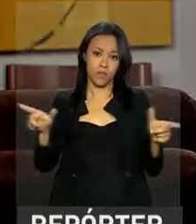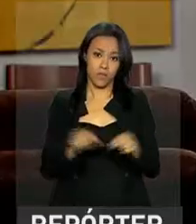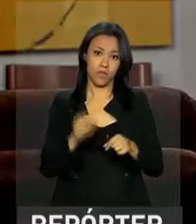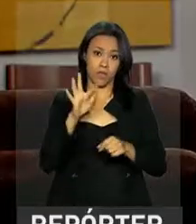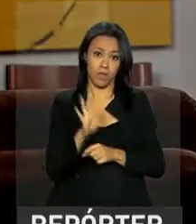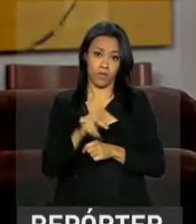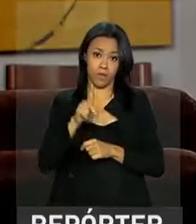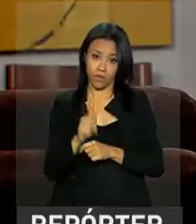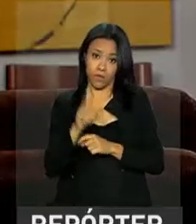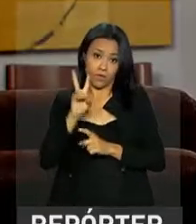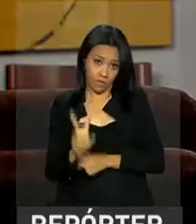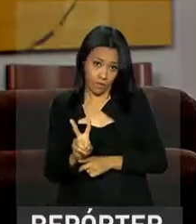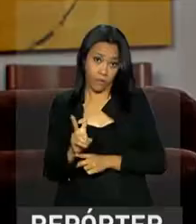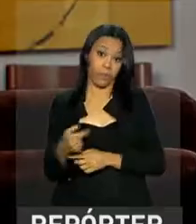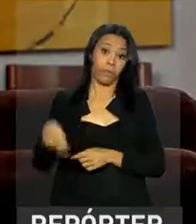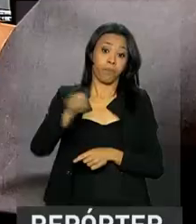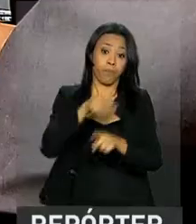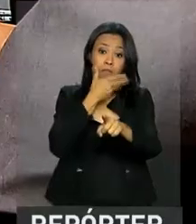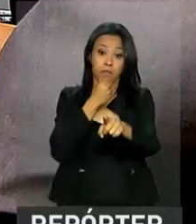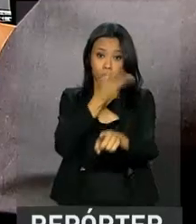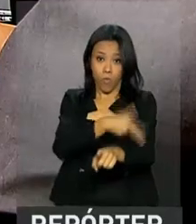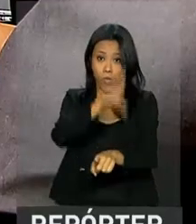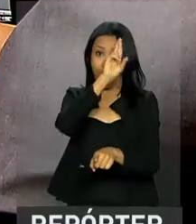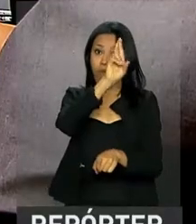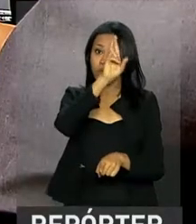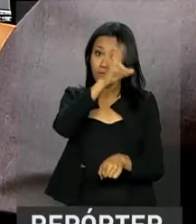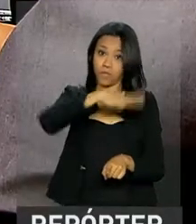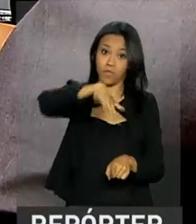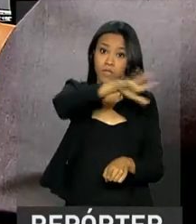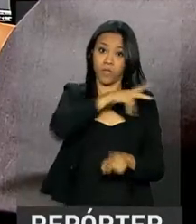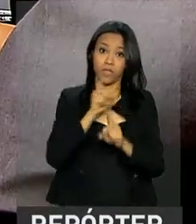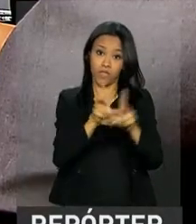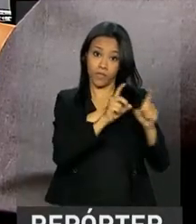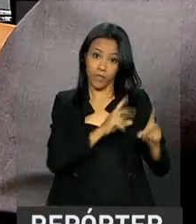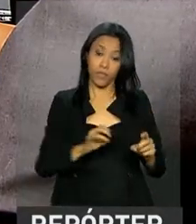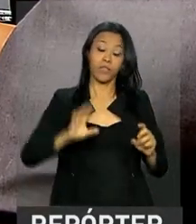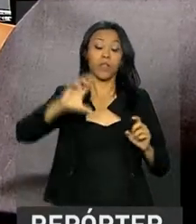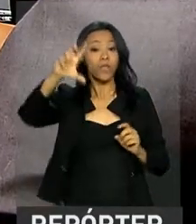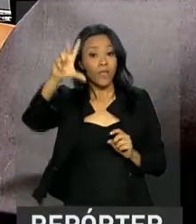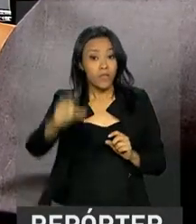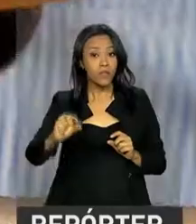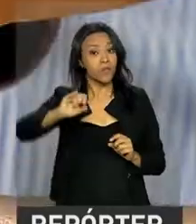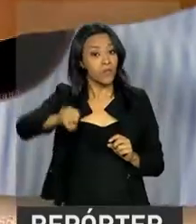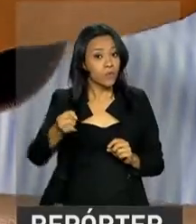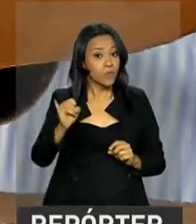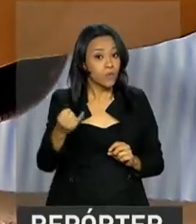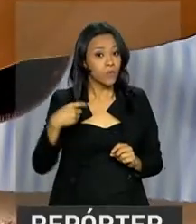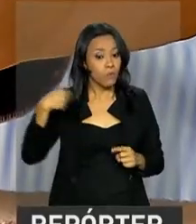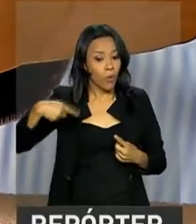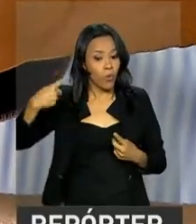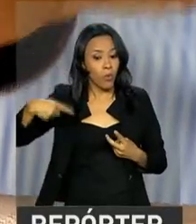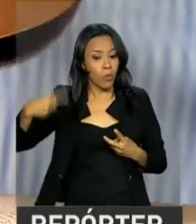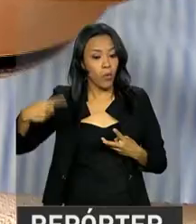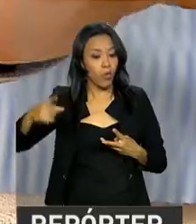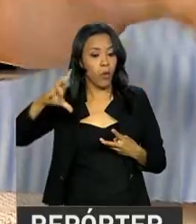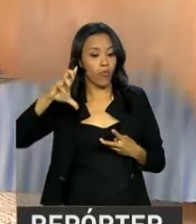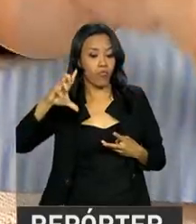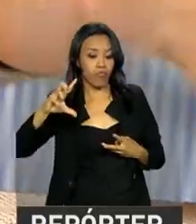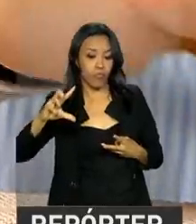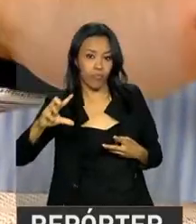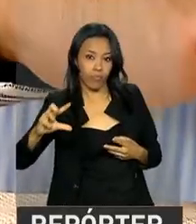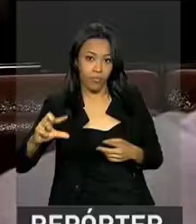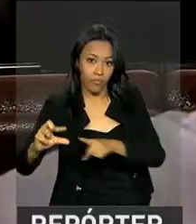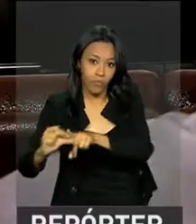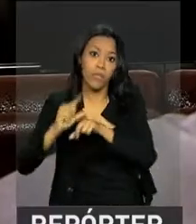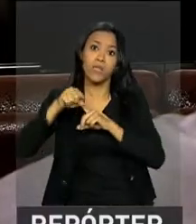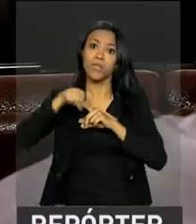Para esse representante dos comerciantes, a sequência de reduções na taxa básica de juros vem contribuindo com resultados